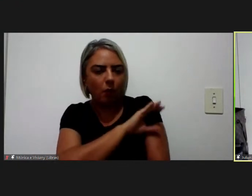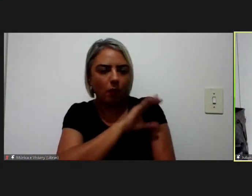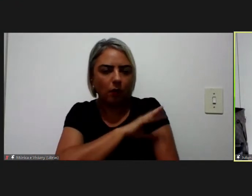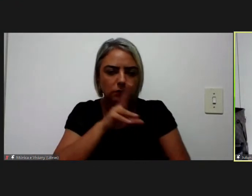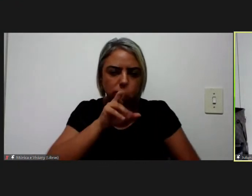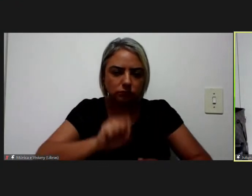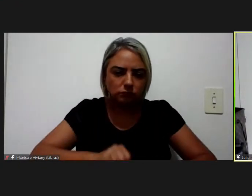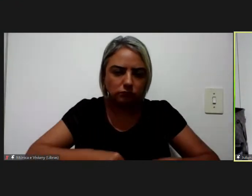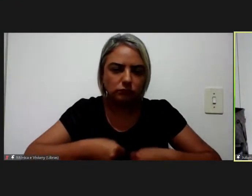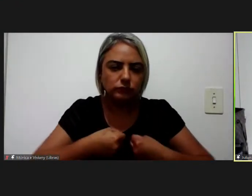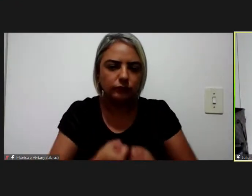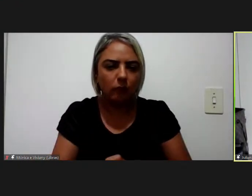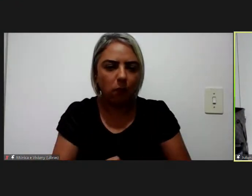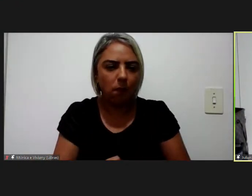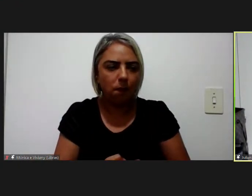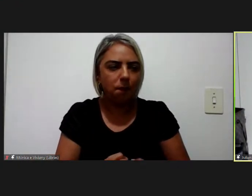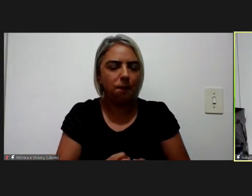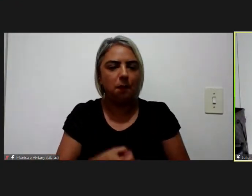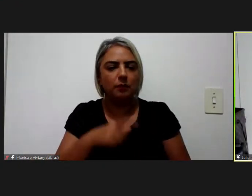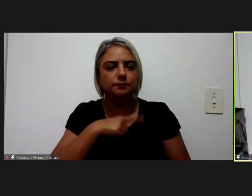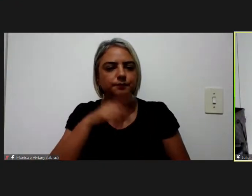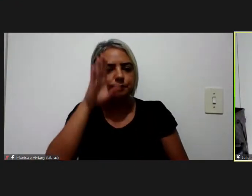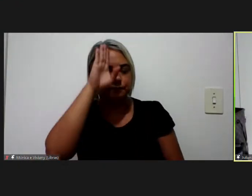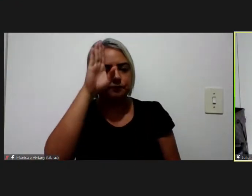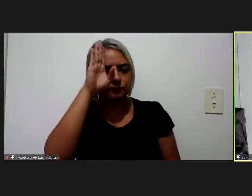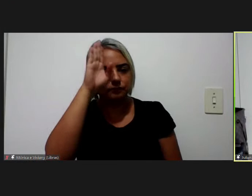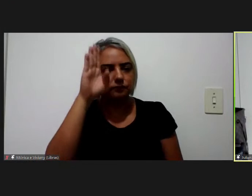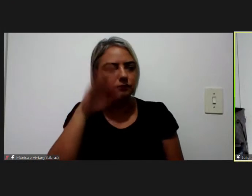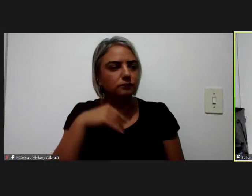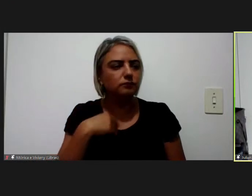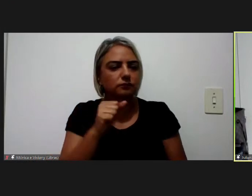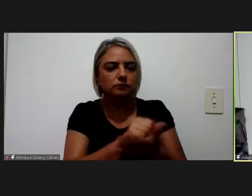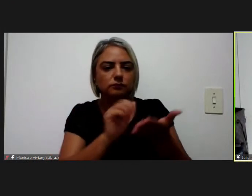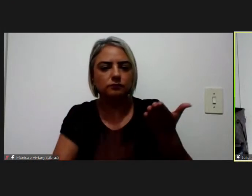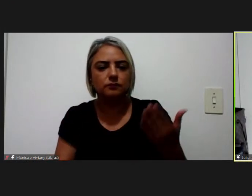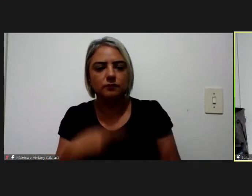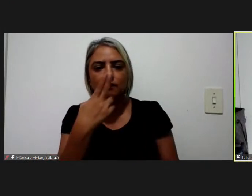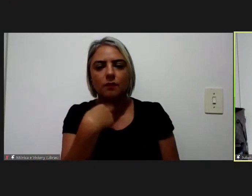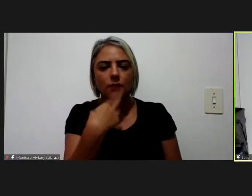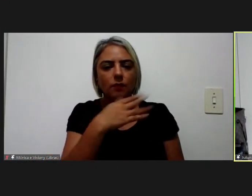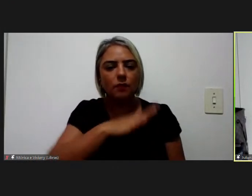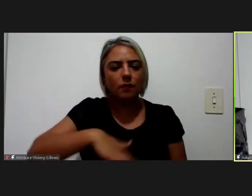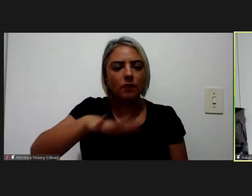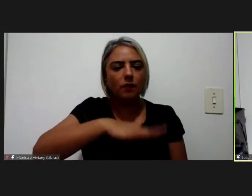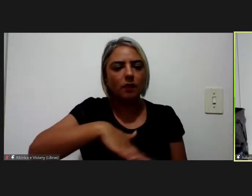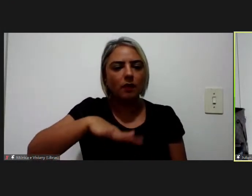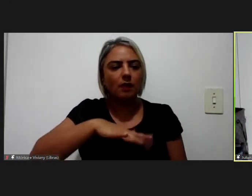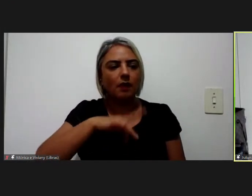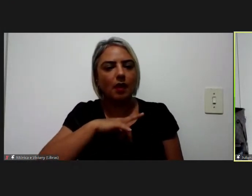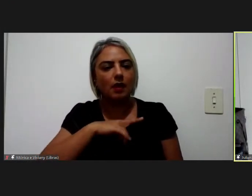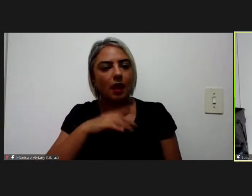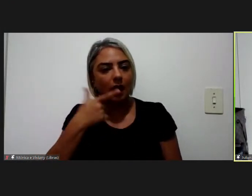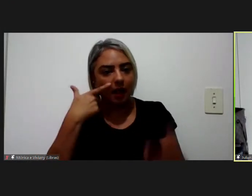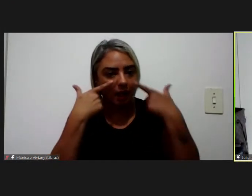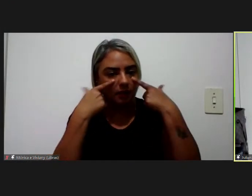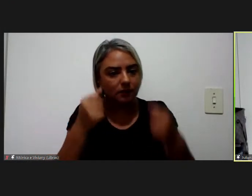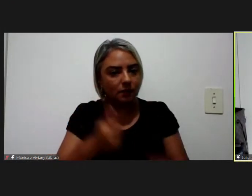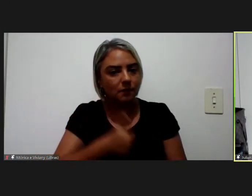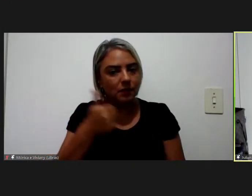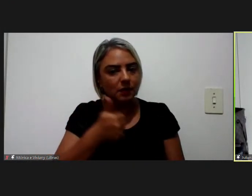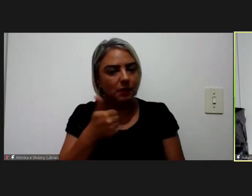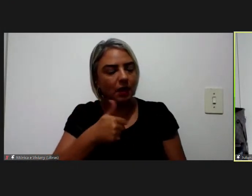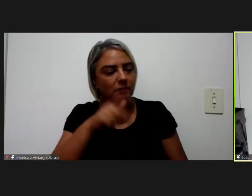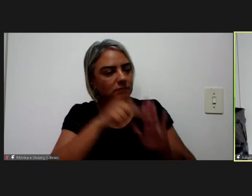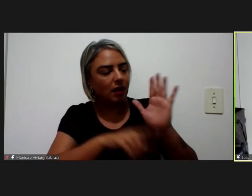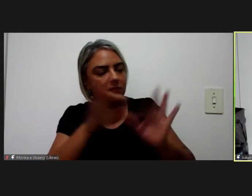esforços para nutrition, and health. estabelecer First, a prioridade coordination and intensify ações de effort to nutrição nos strengthen âmbitos de prioritize atenção nutrition primária, actions with com ênfase primary no care with